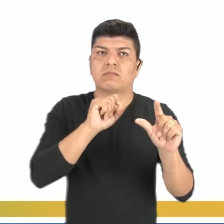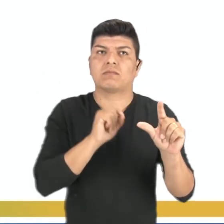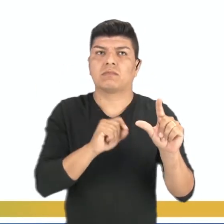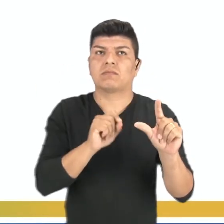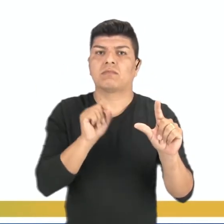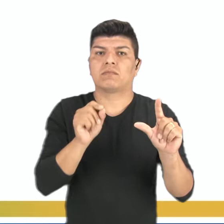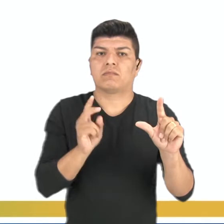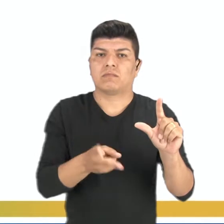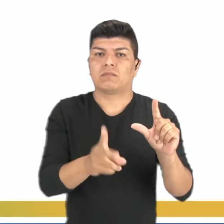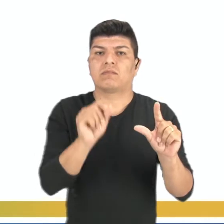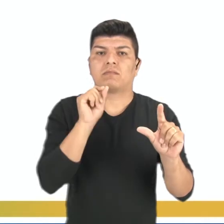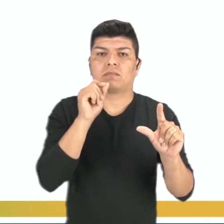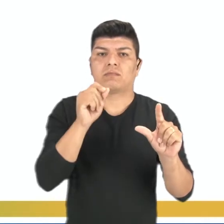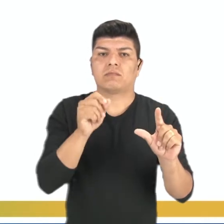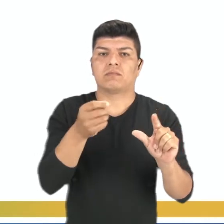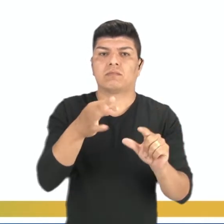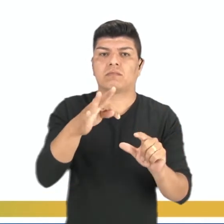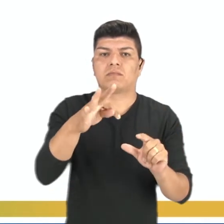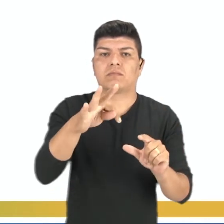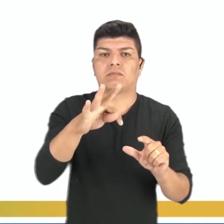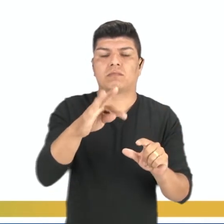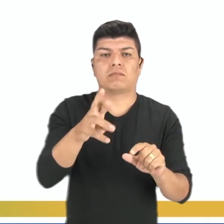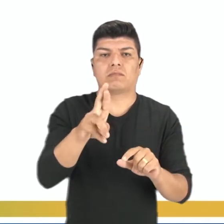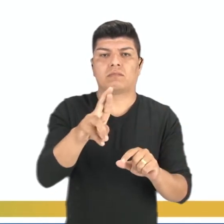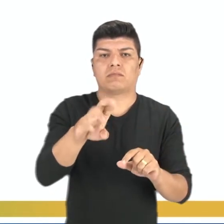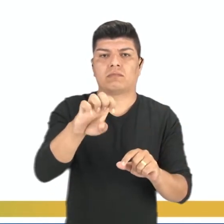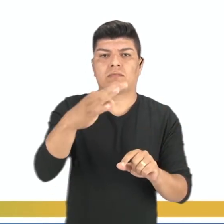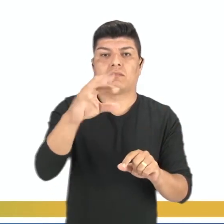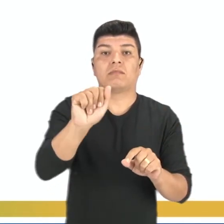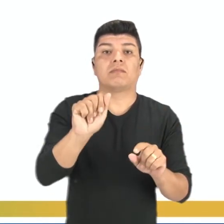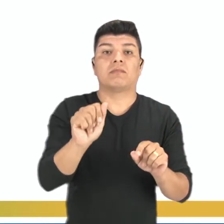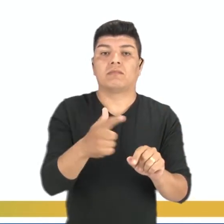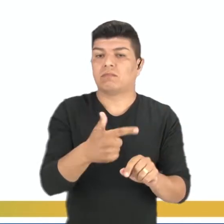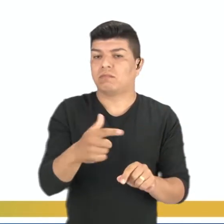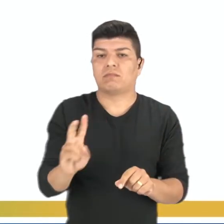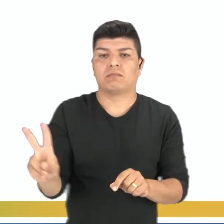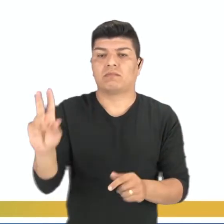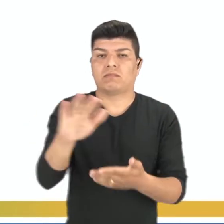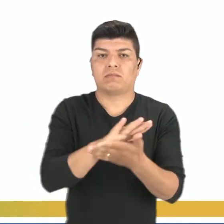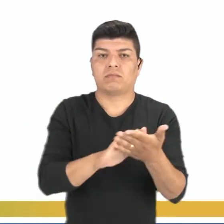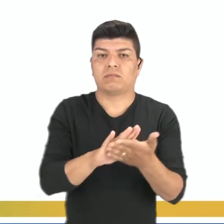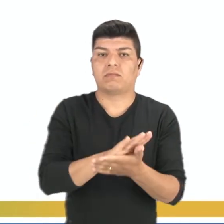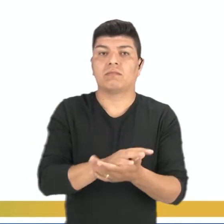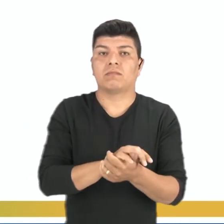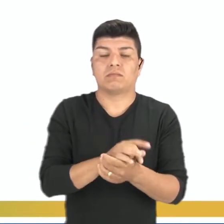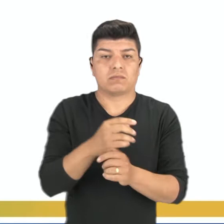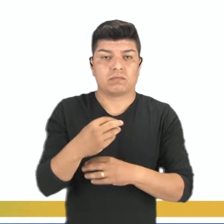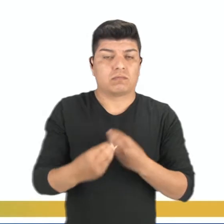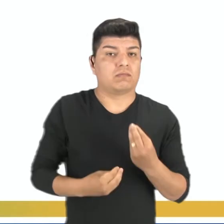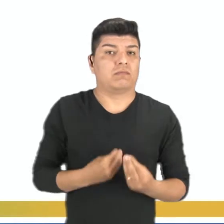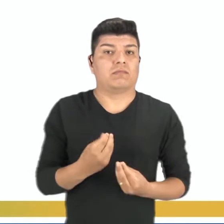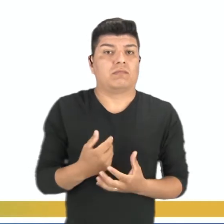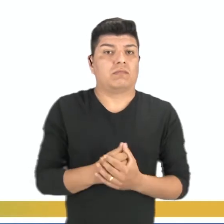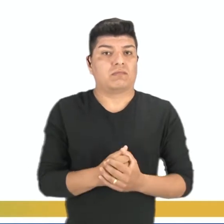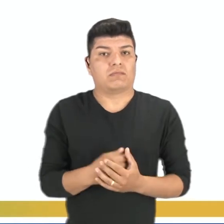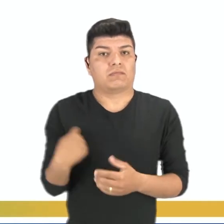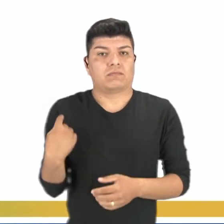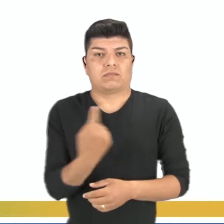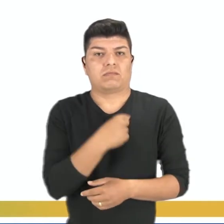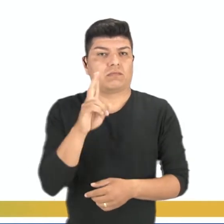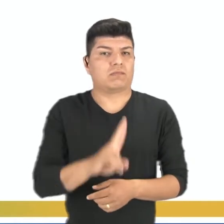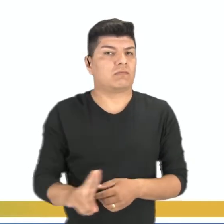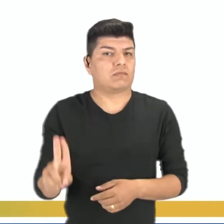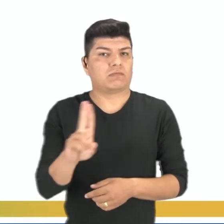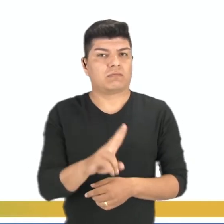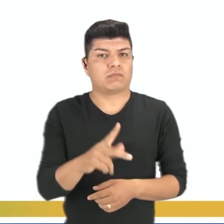o segmento de reta PR, ele não tem valor algum. E aí, como nós estamos